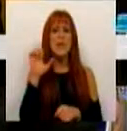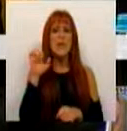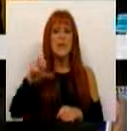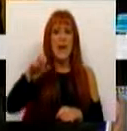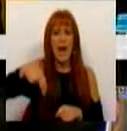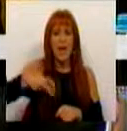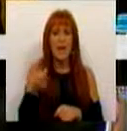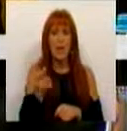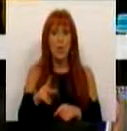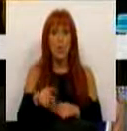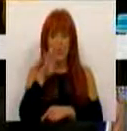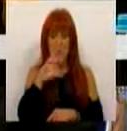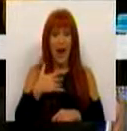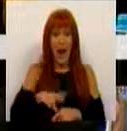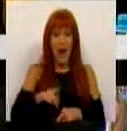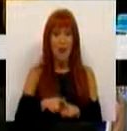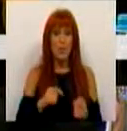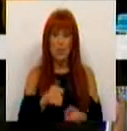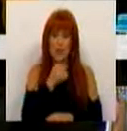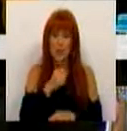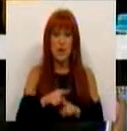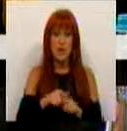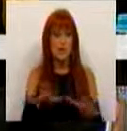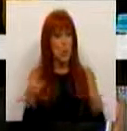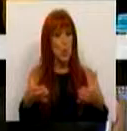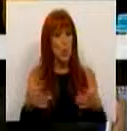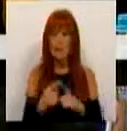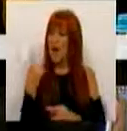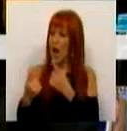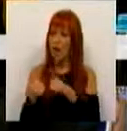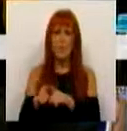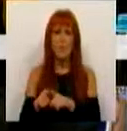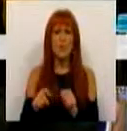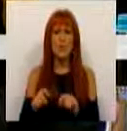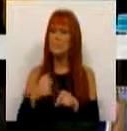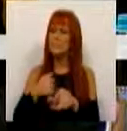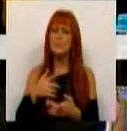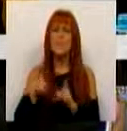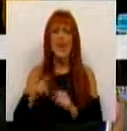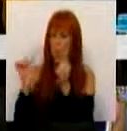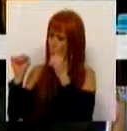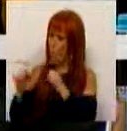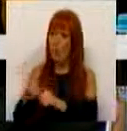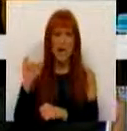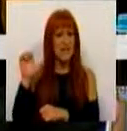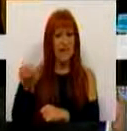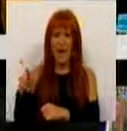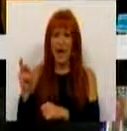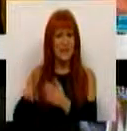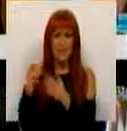ICNF, isto é, se desejavelmente as decisões deverão ser colegiais, algumas terão sempre que ter o acordo do